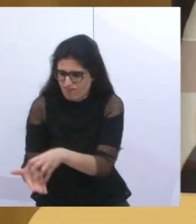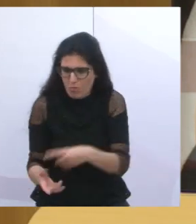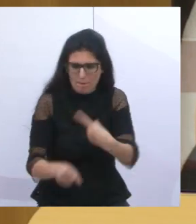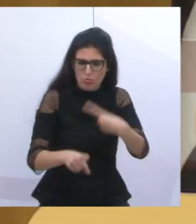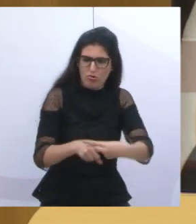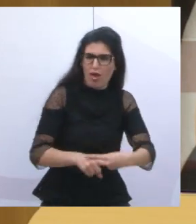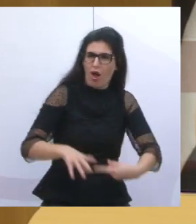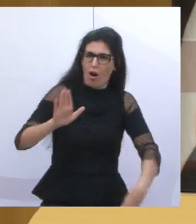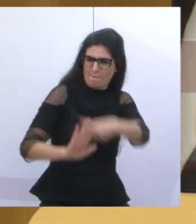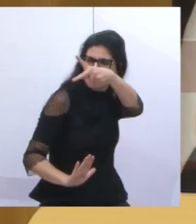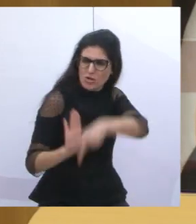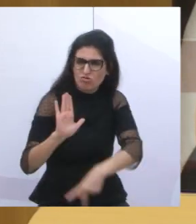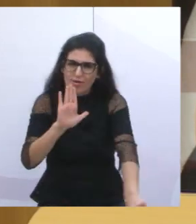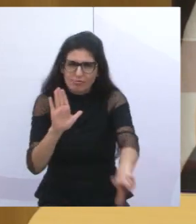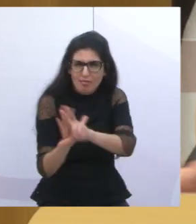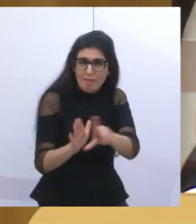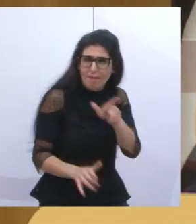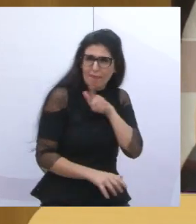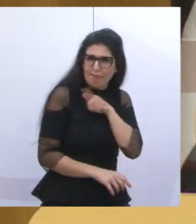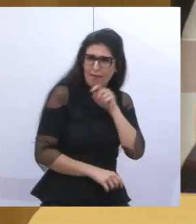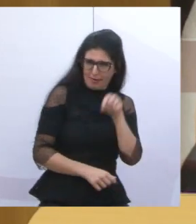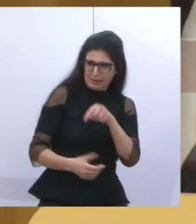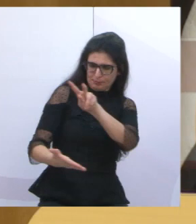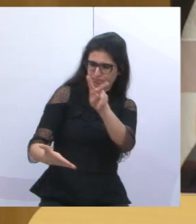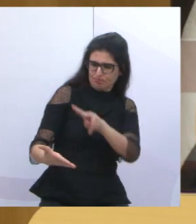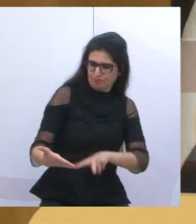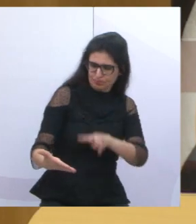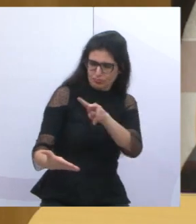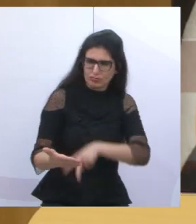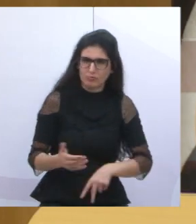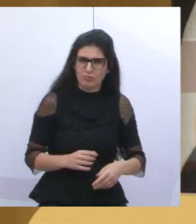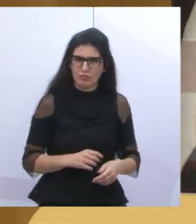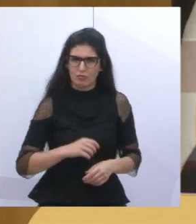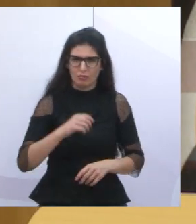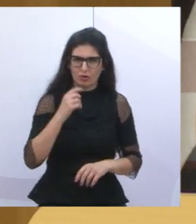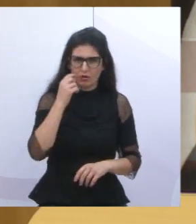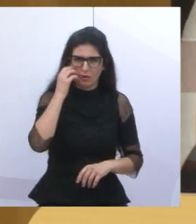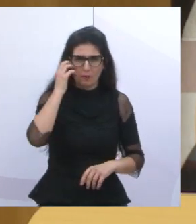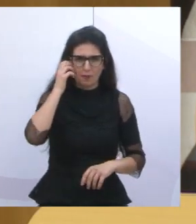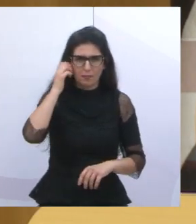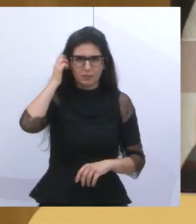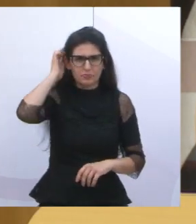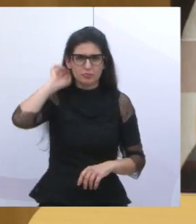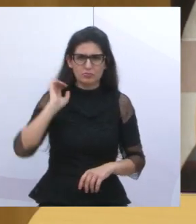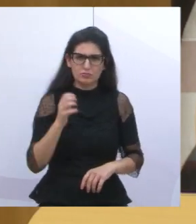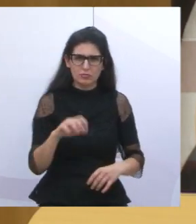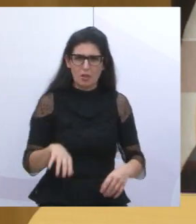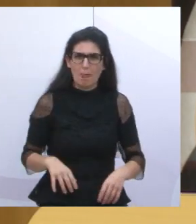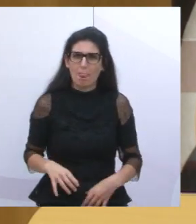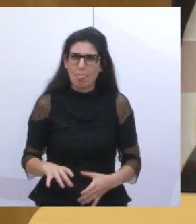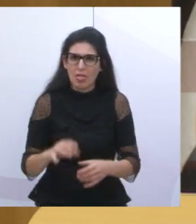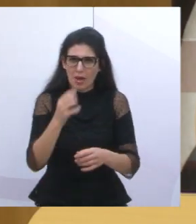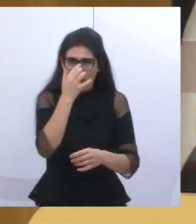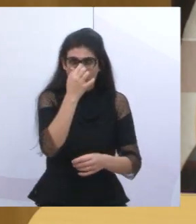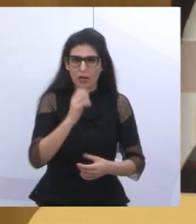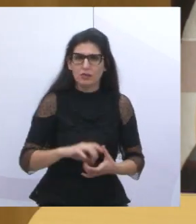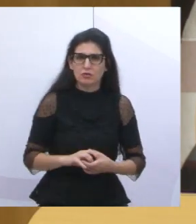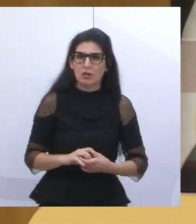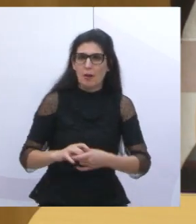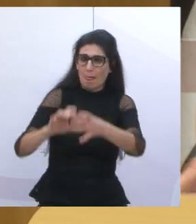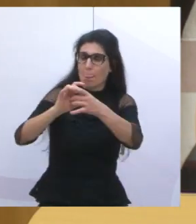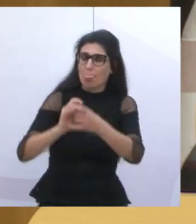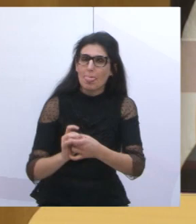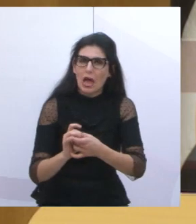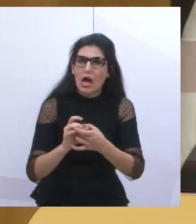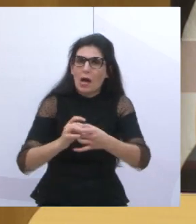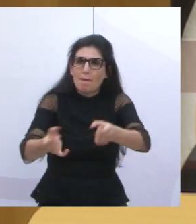projeto de lei, tem aqui a remissão da lei do programa de contribuição de melhoria e